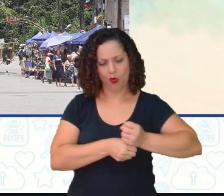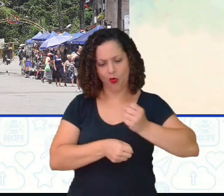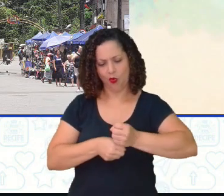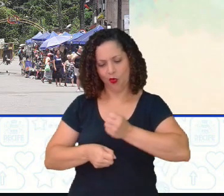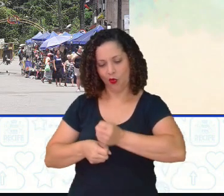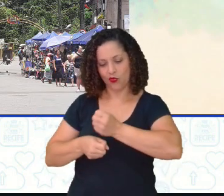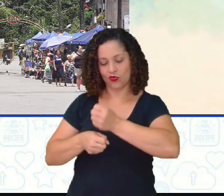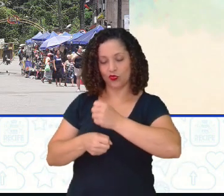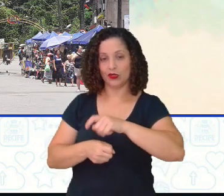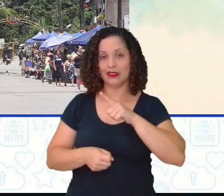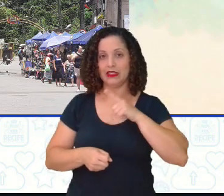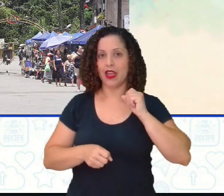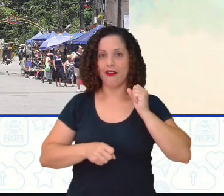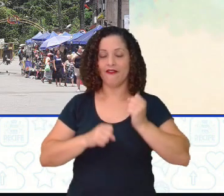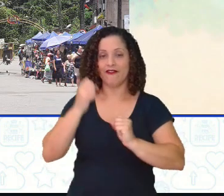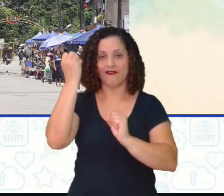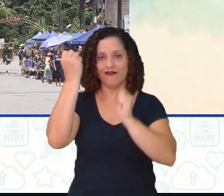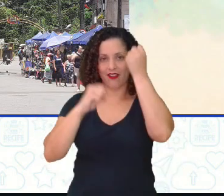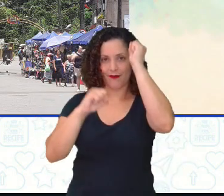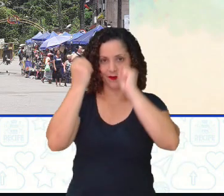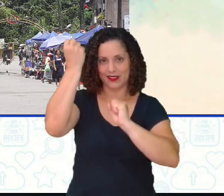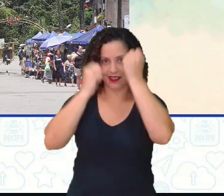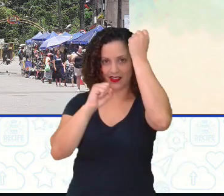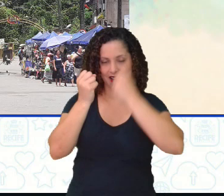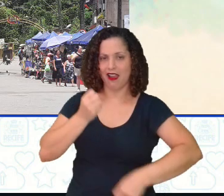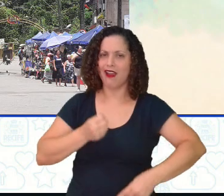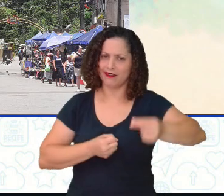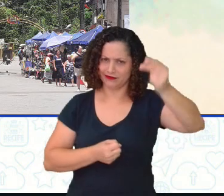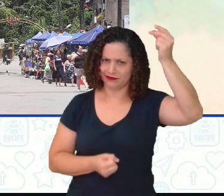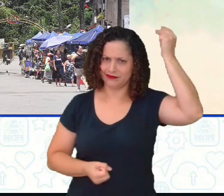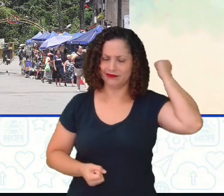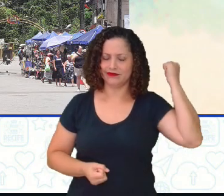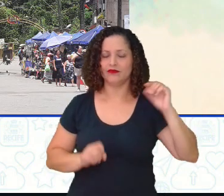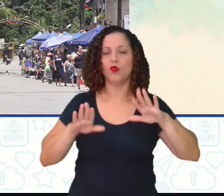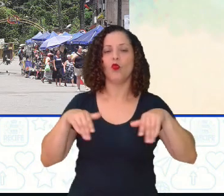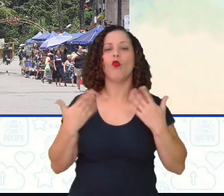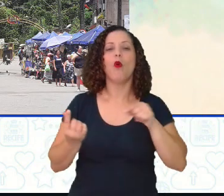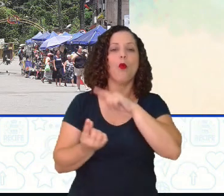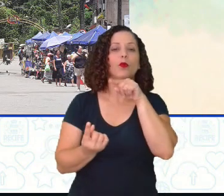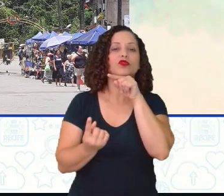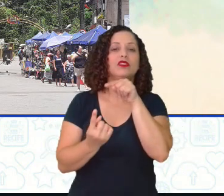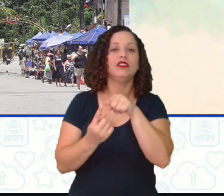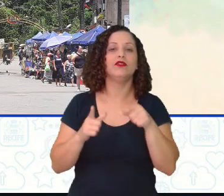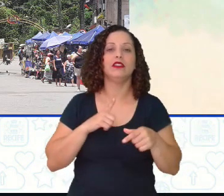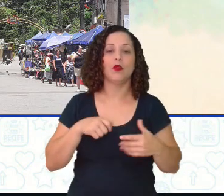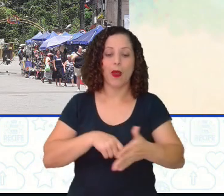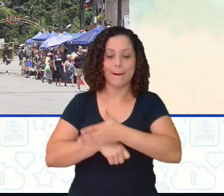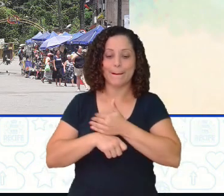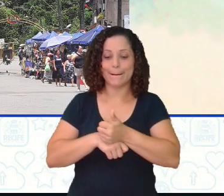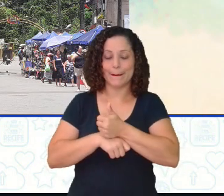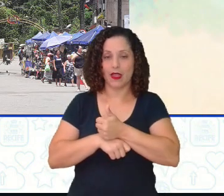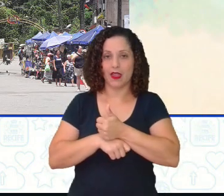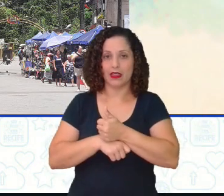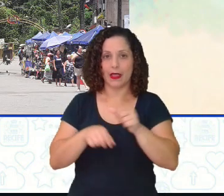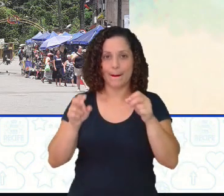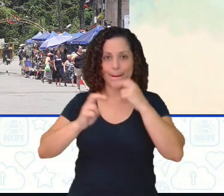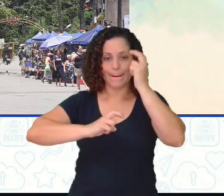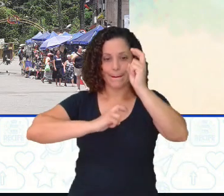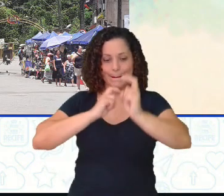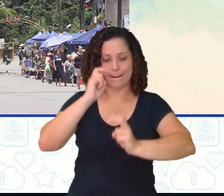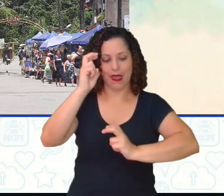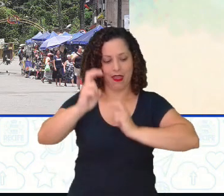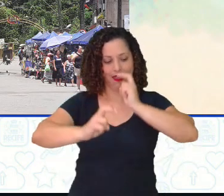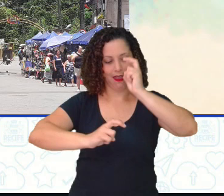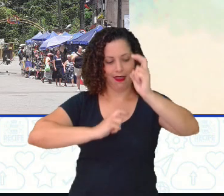fábricas, né? E aí a pretensão dele era colocar um parque no centro, então nele também não tem a questão do espelho